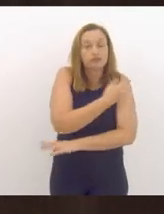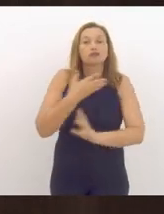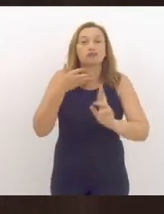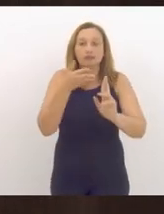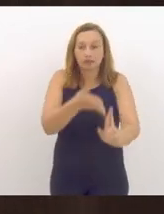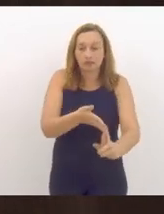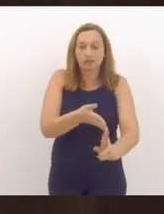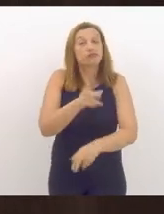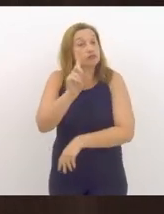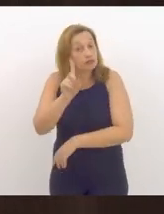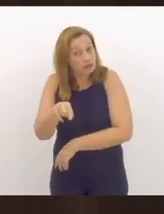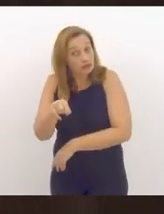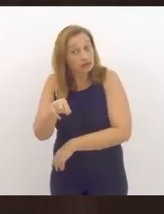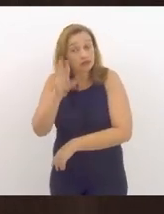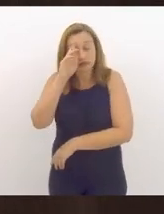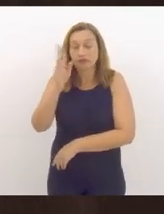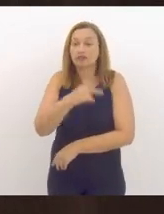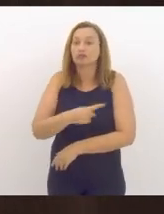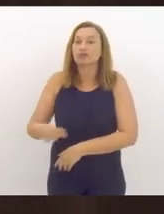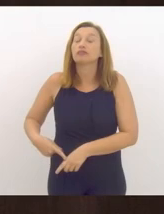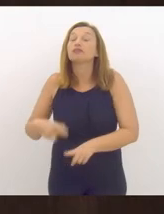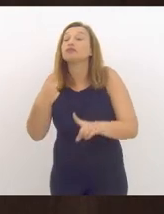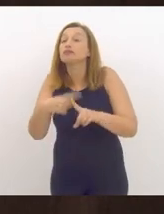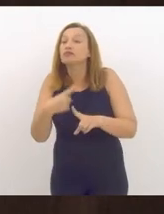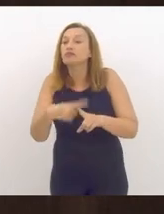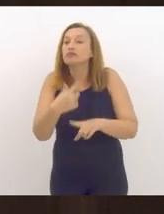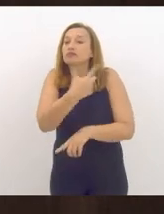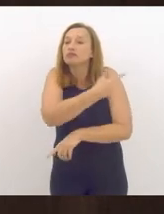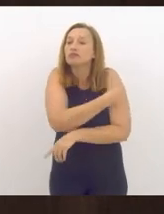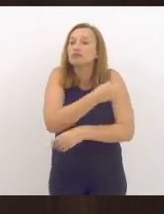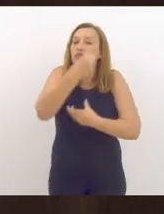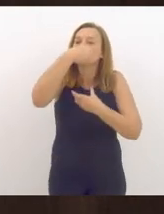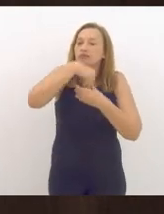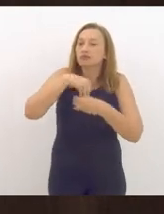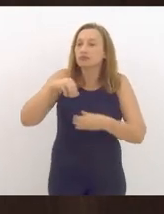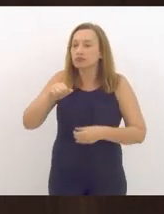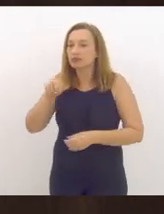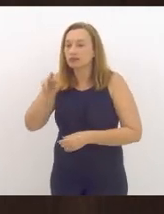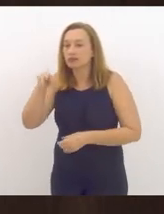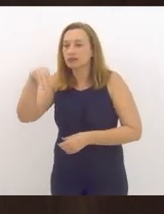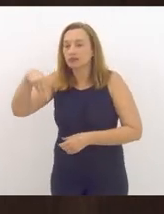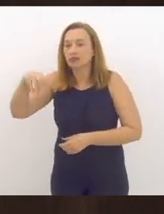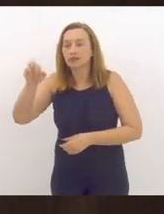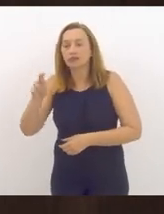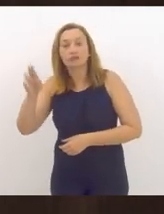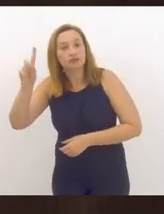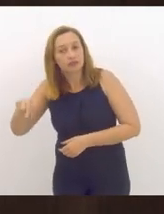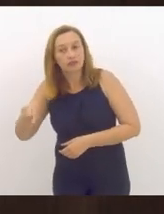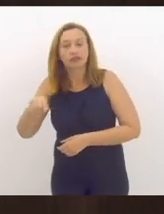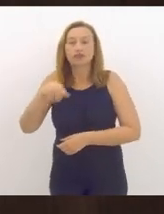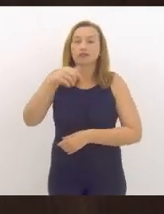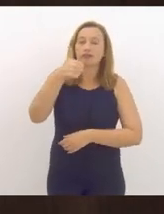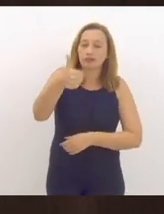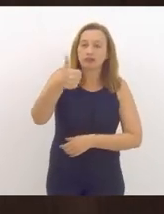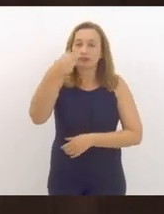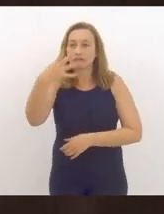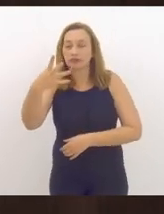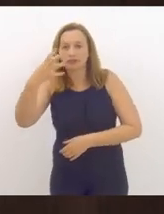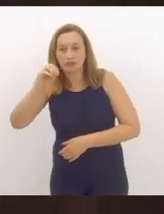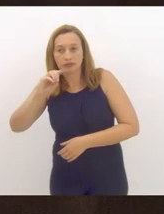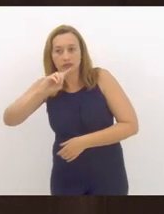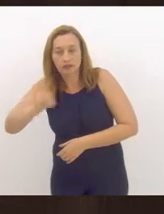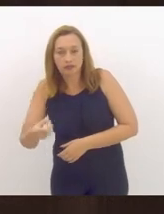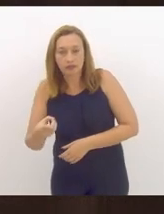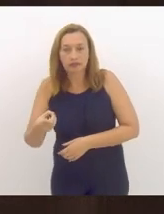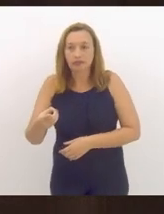referência, e é uma referência, senhor presidente, porque vacinou dentro da Maré 140 mil moradores, senhor presidente, uma cidade